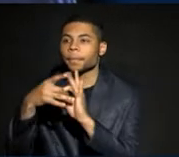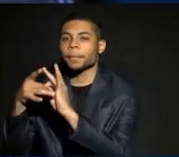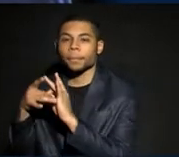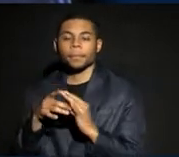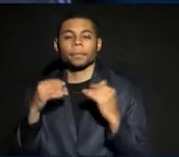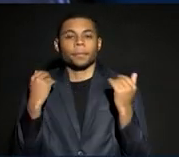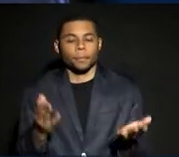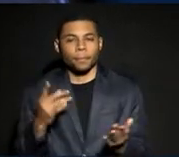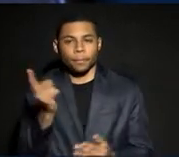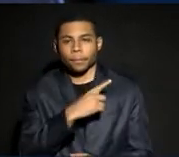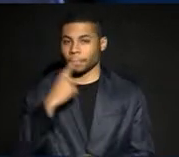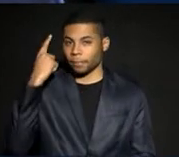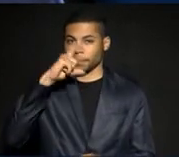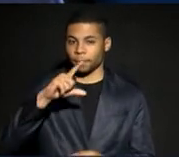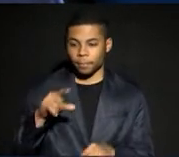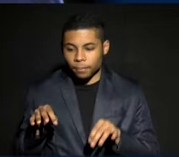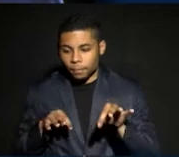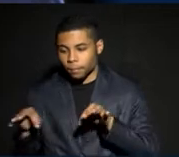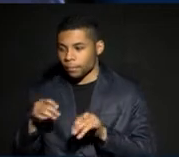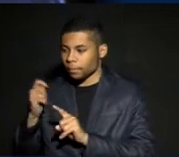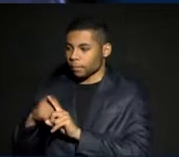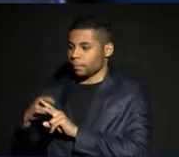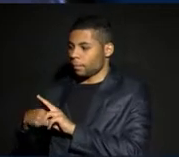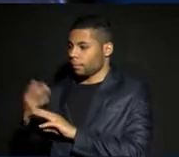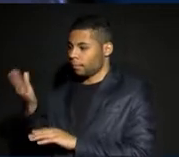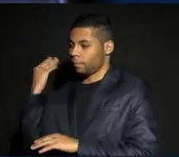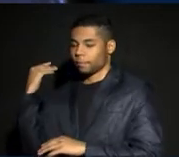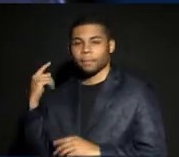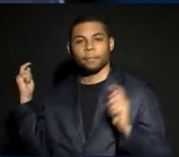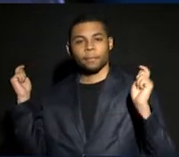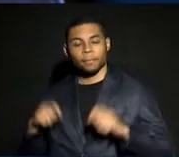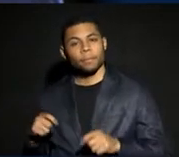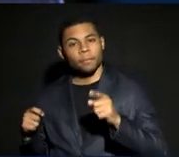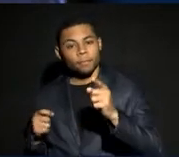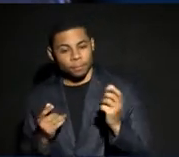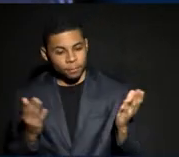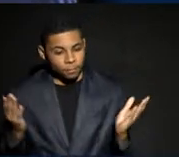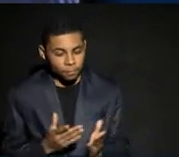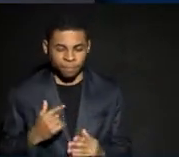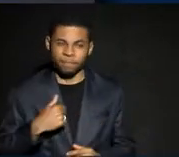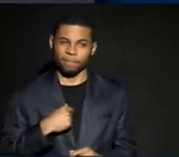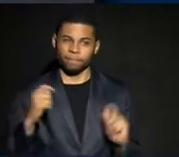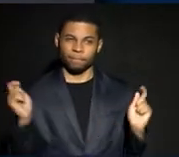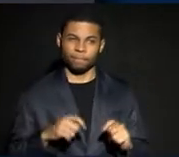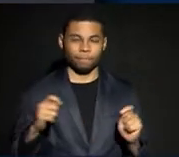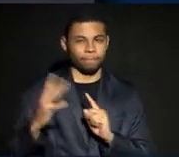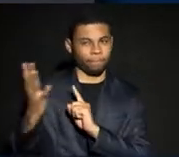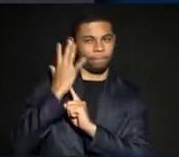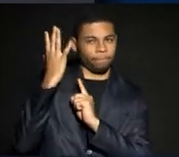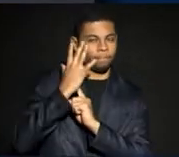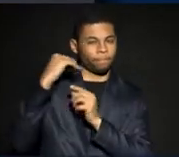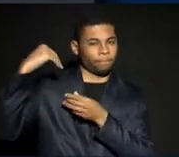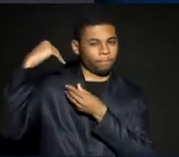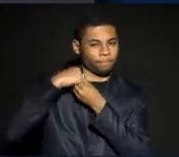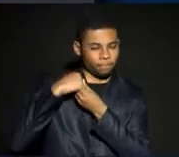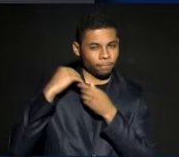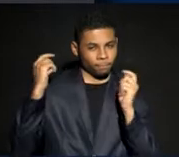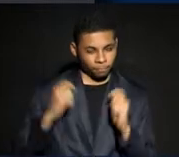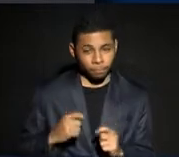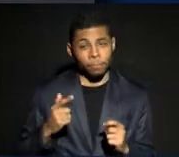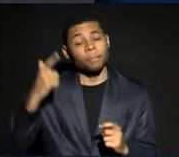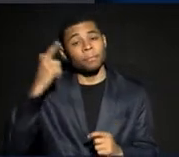seu partido conseguiram costurar nos últimos meses, que permitem o senhor chegar como favorito e ter uma possibilidade